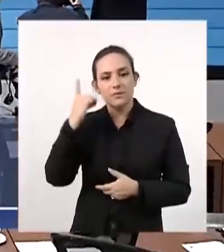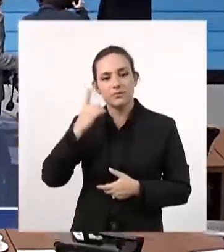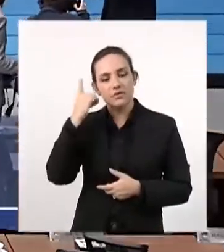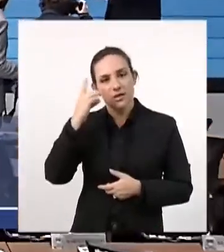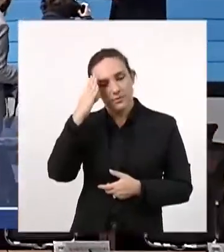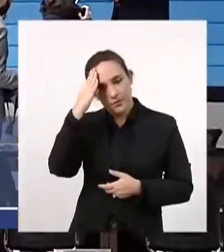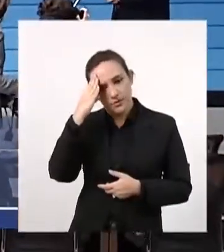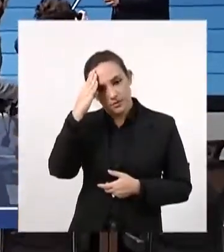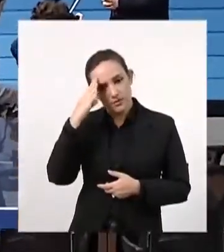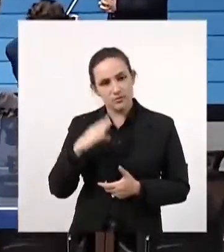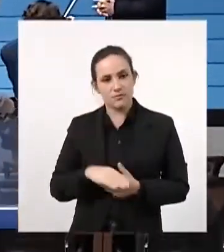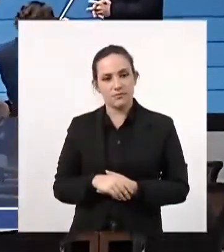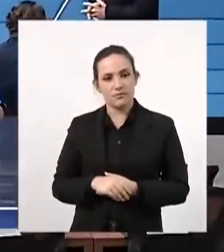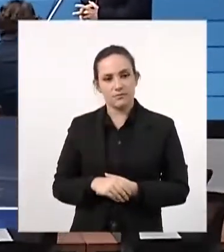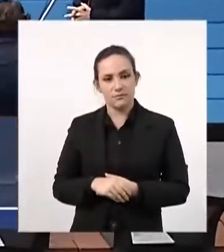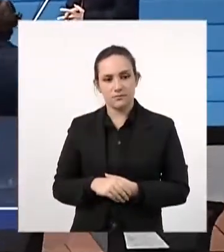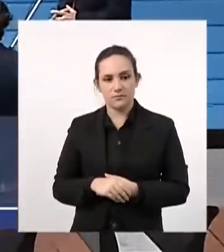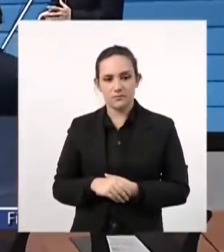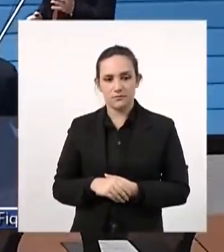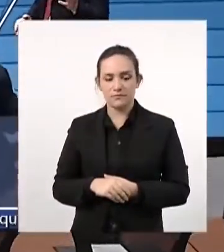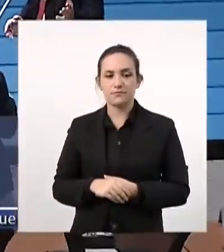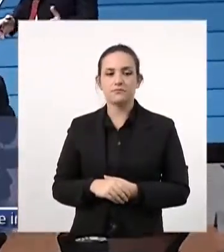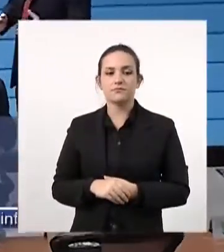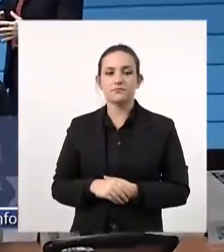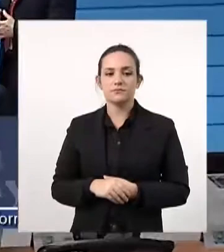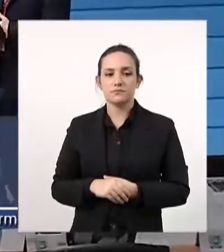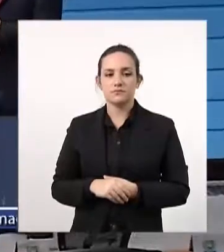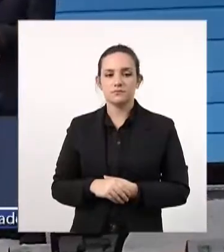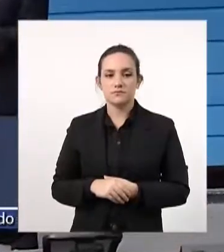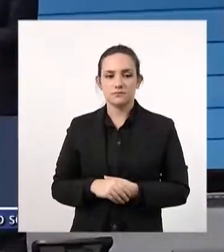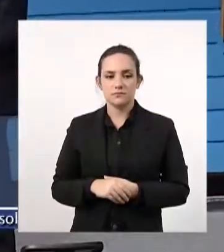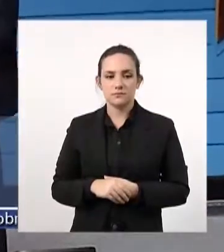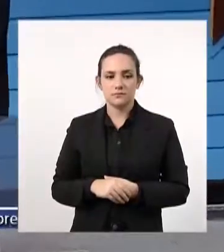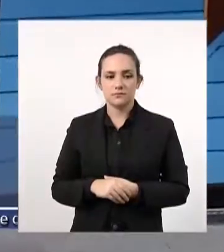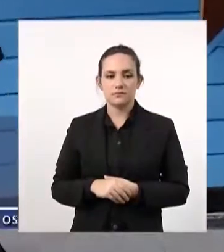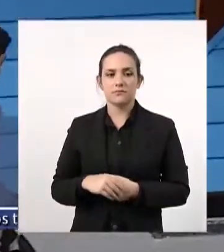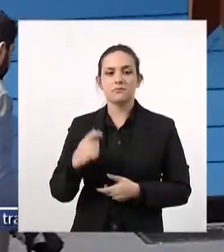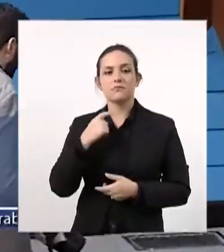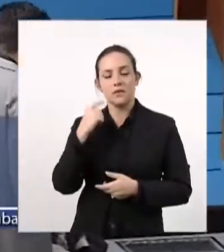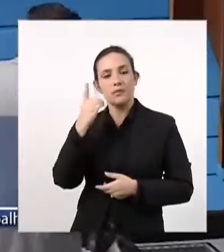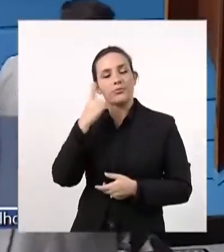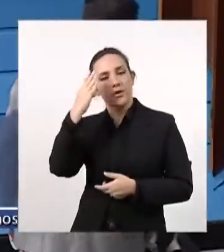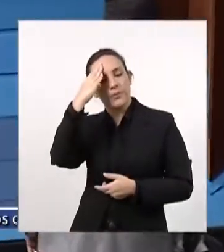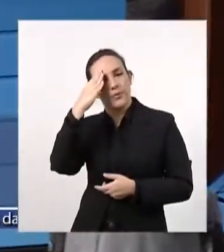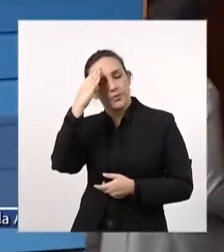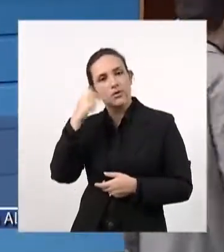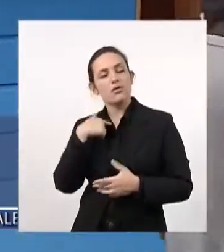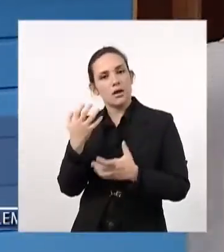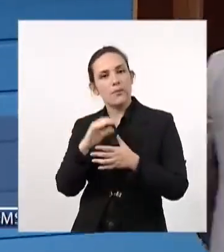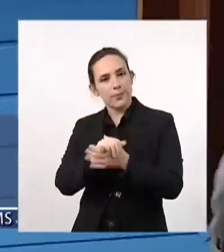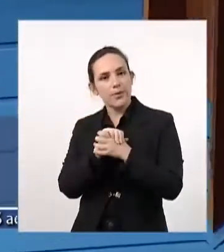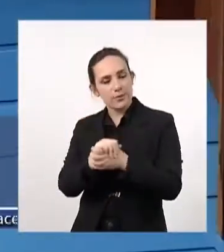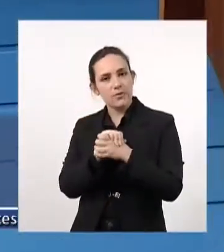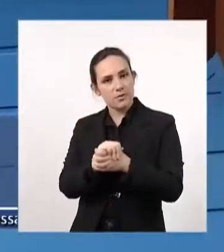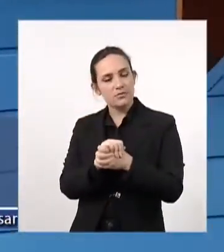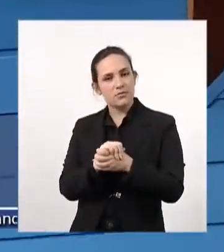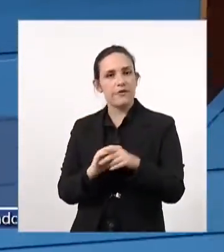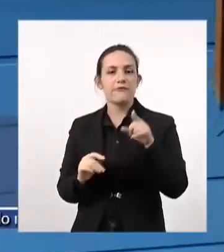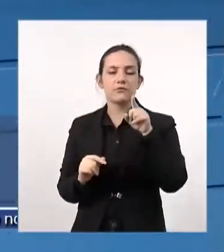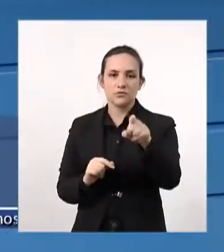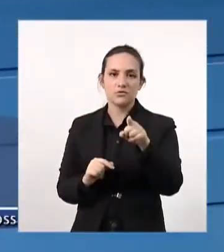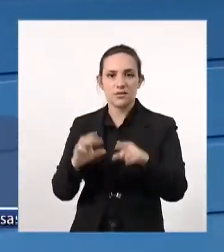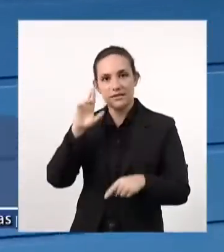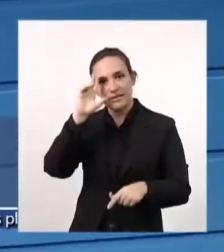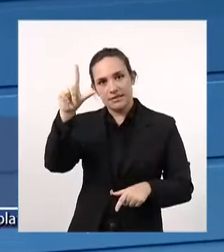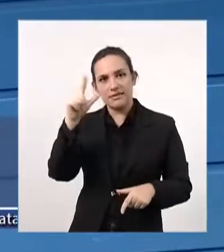Vossa Excelência pela atuação aqui como líder do governo nesta casa, principalmente porque sempre